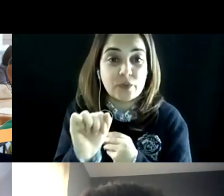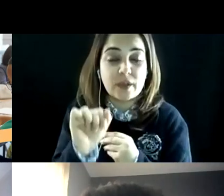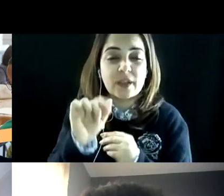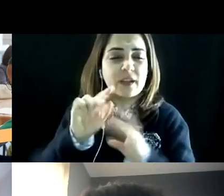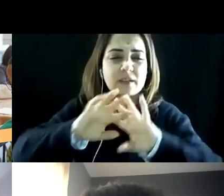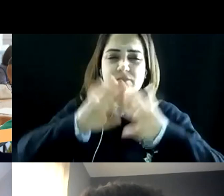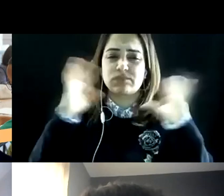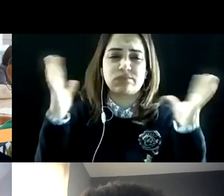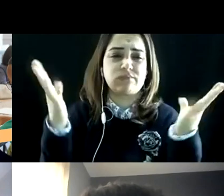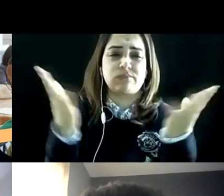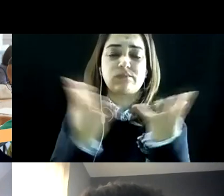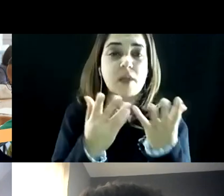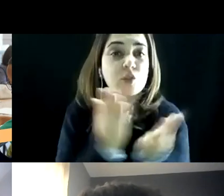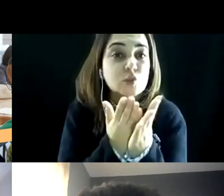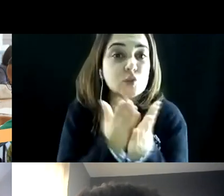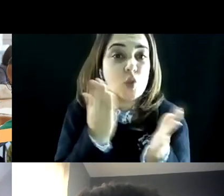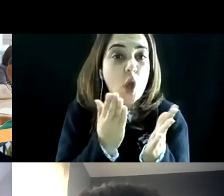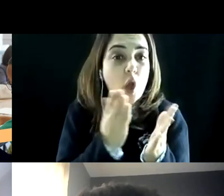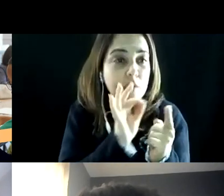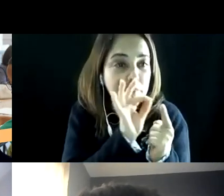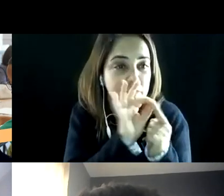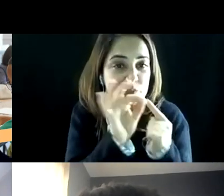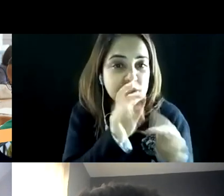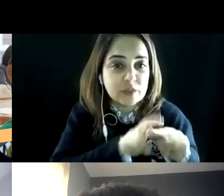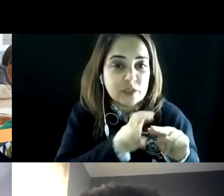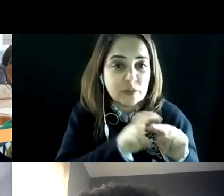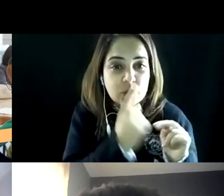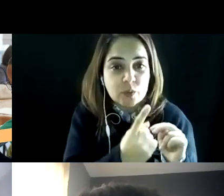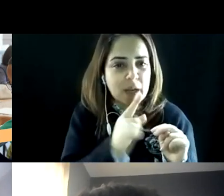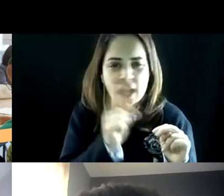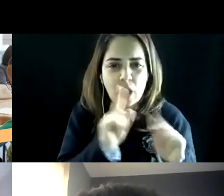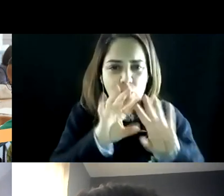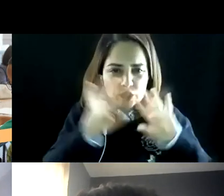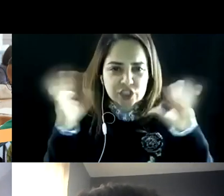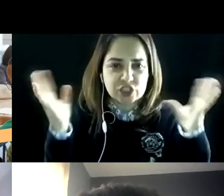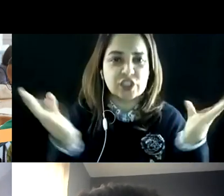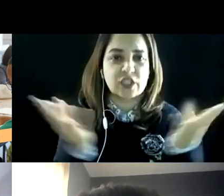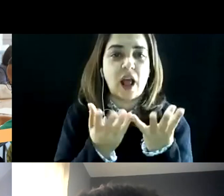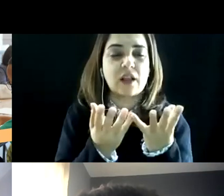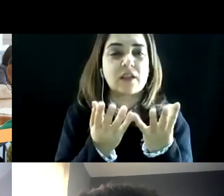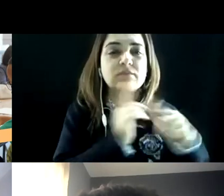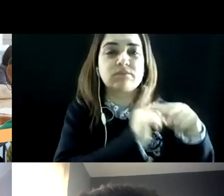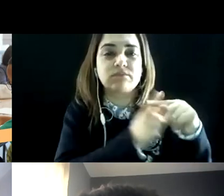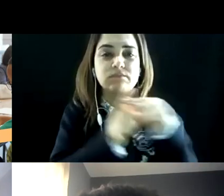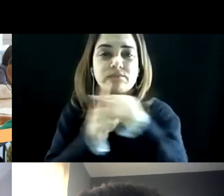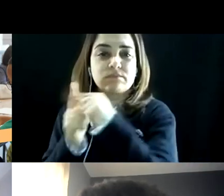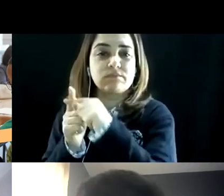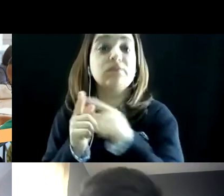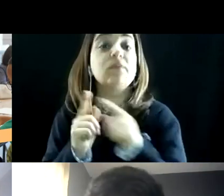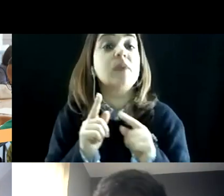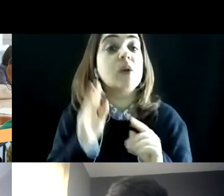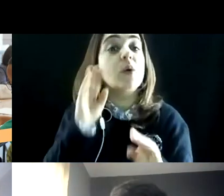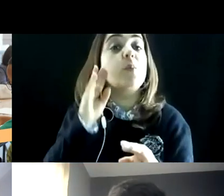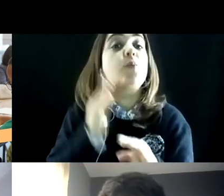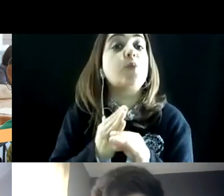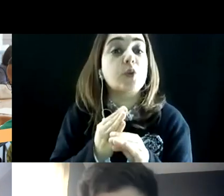níveis, não apenas numa componente académica, mas também numa componente profissional. E, por último,